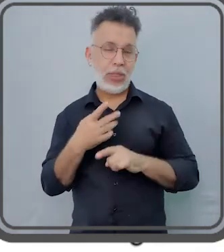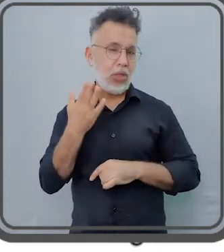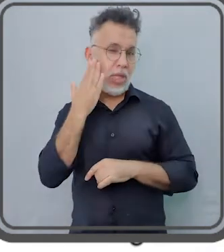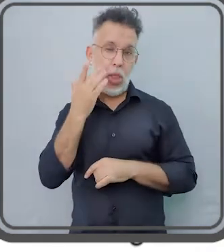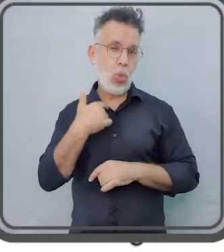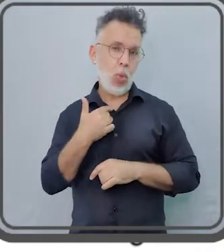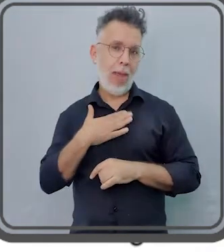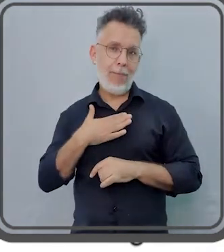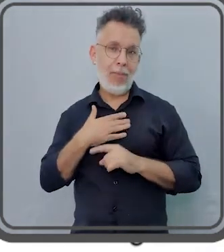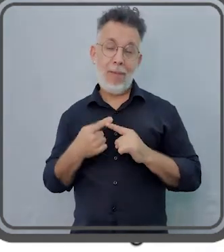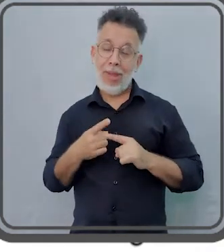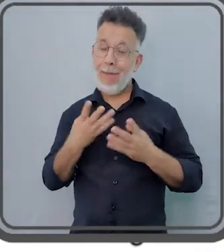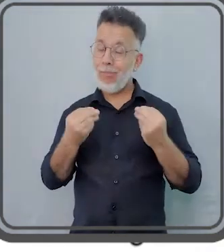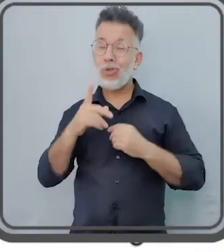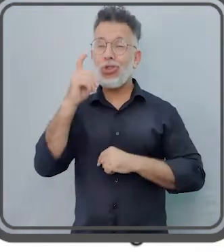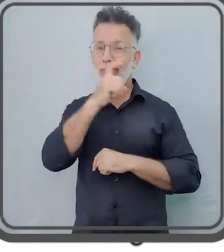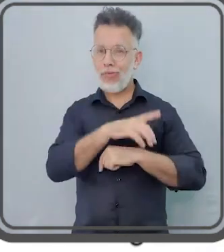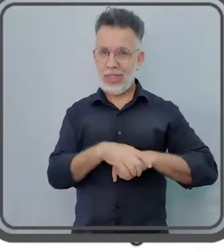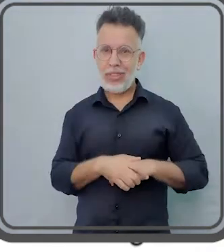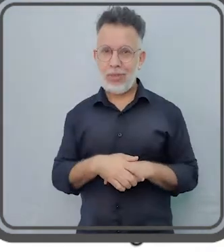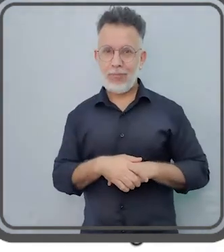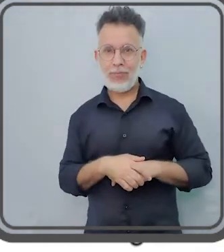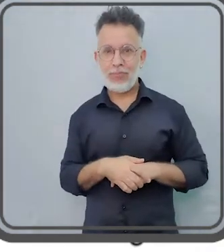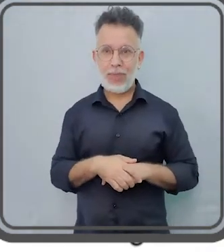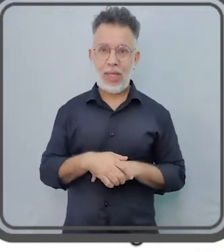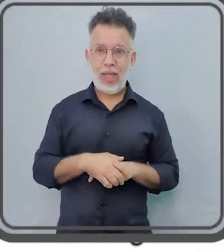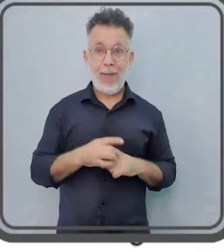difícil, enfim, que ocupa um espaço